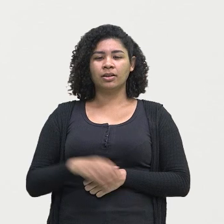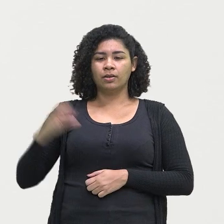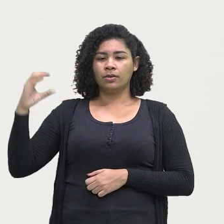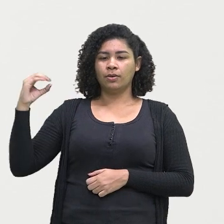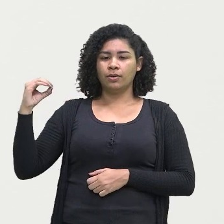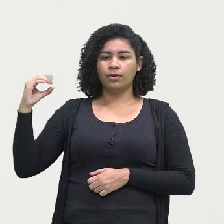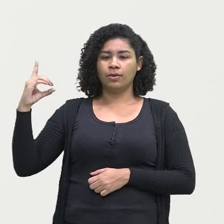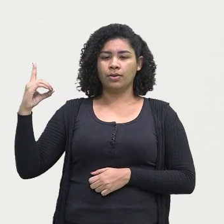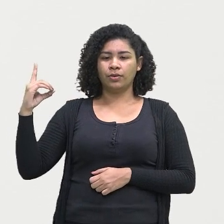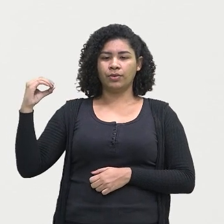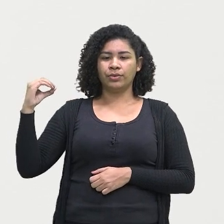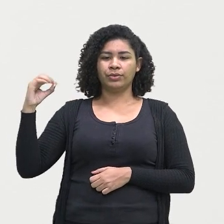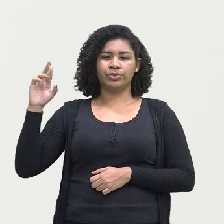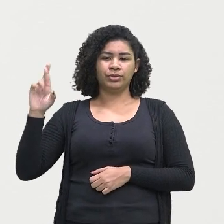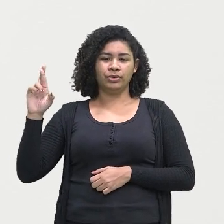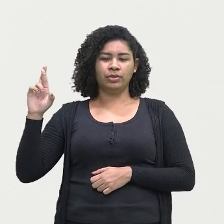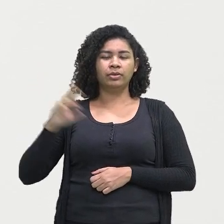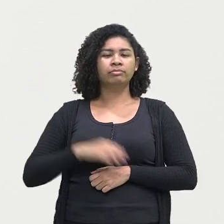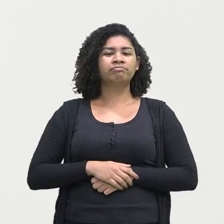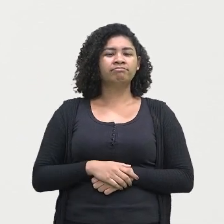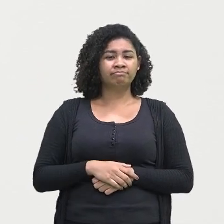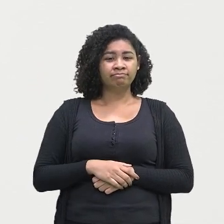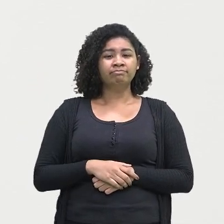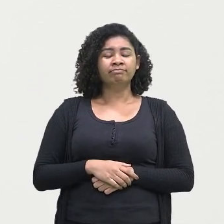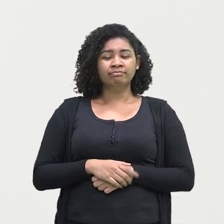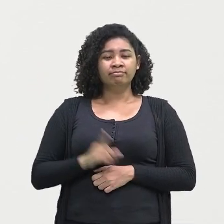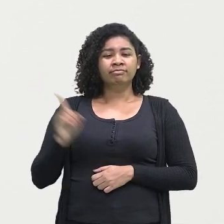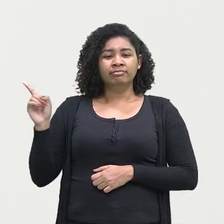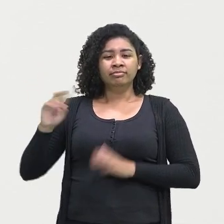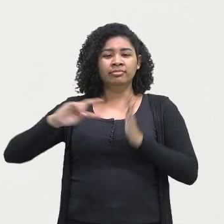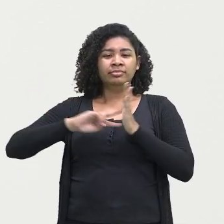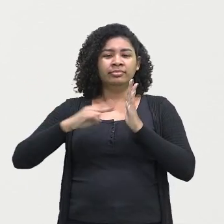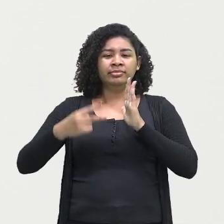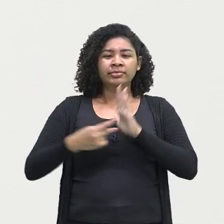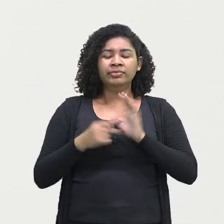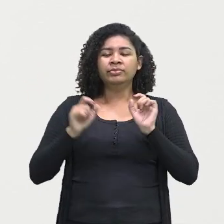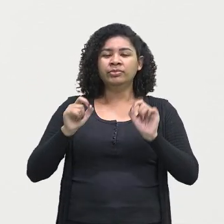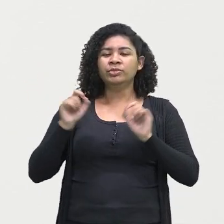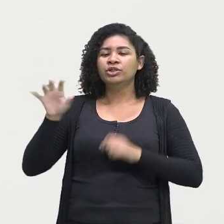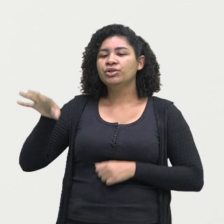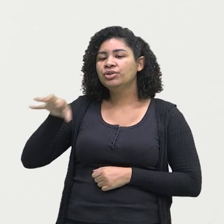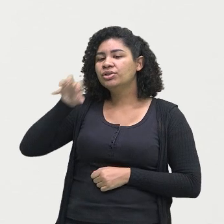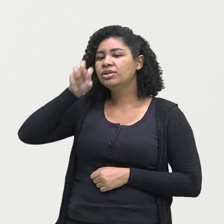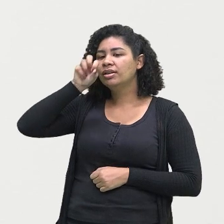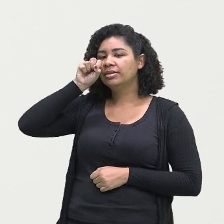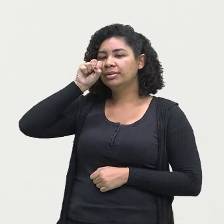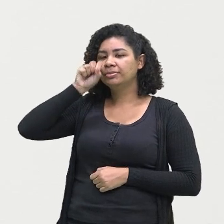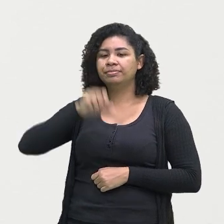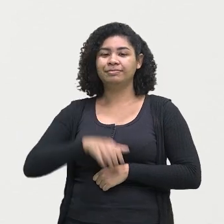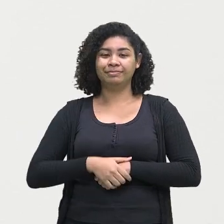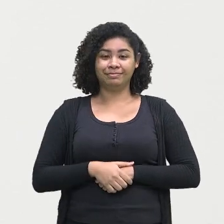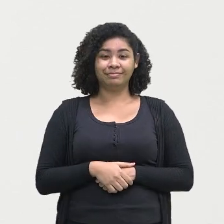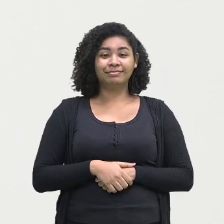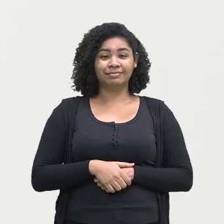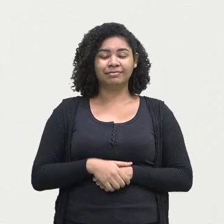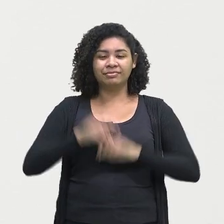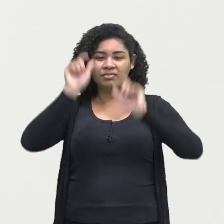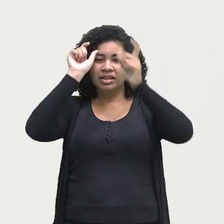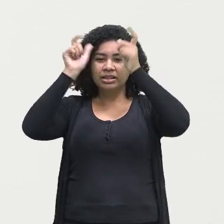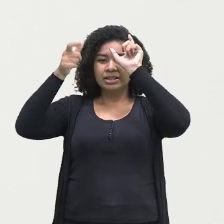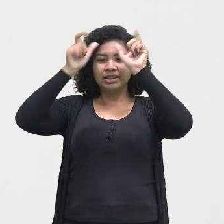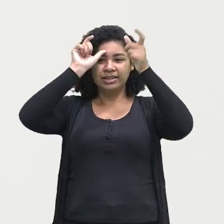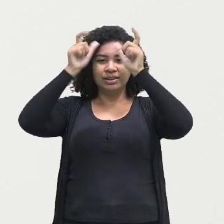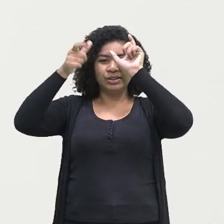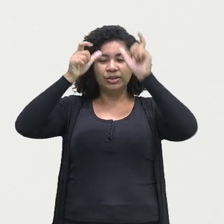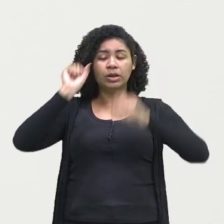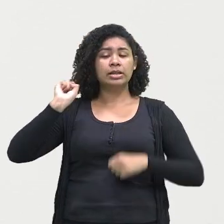é realmente um cognato, é o que parece ser, é um odor. Então, essa síndrome é realmente isso que vocês estão